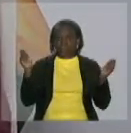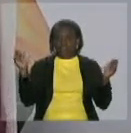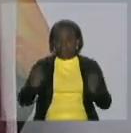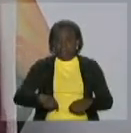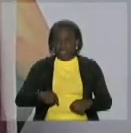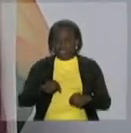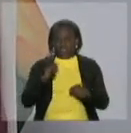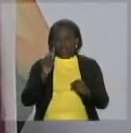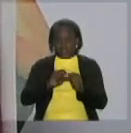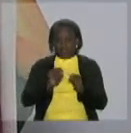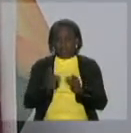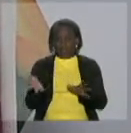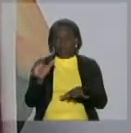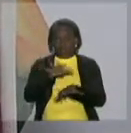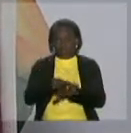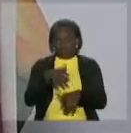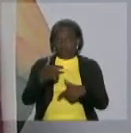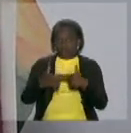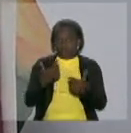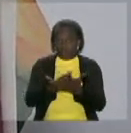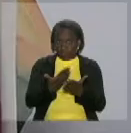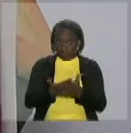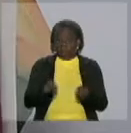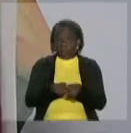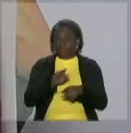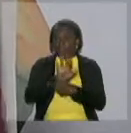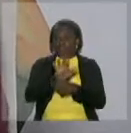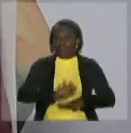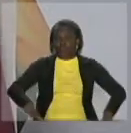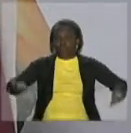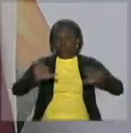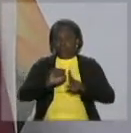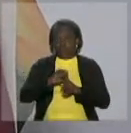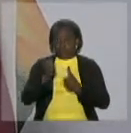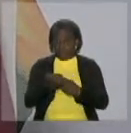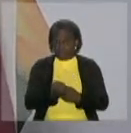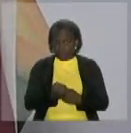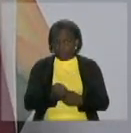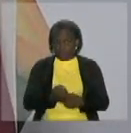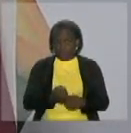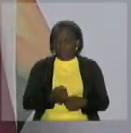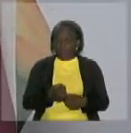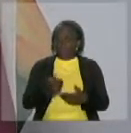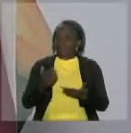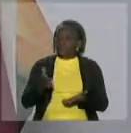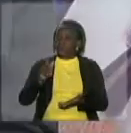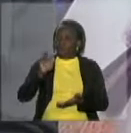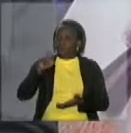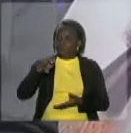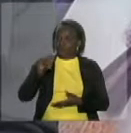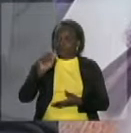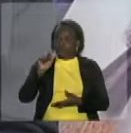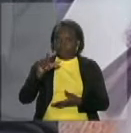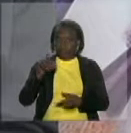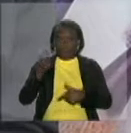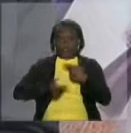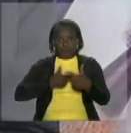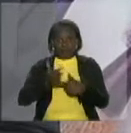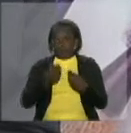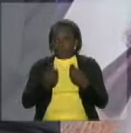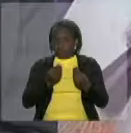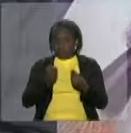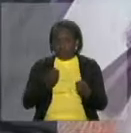que é possível realizar a inclusão e que ela é benéfica a toda a sociedade. Gonzalo, como é que foi